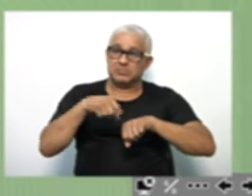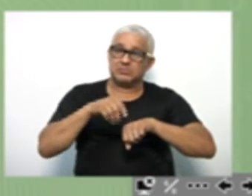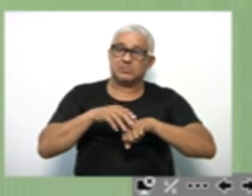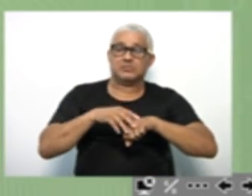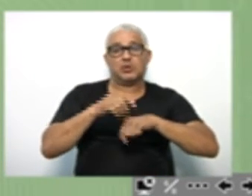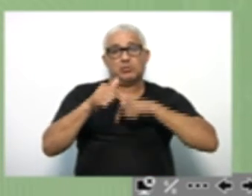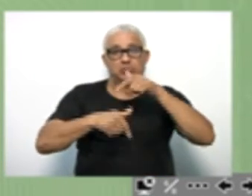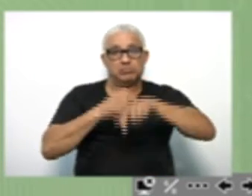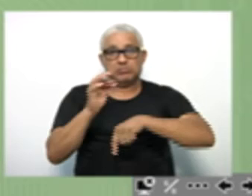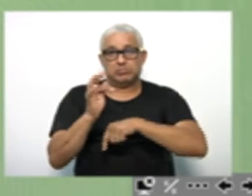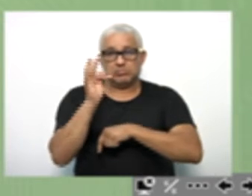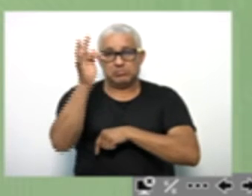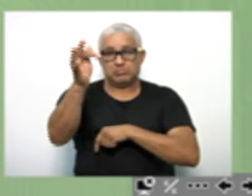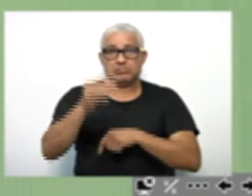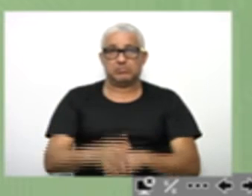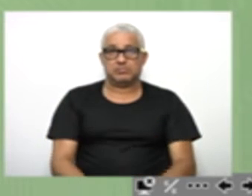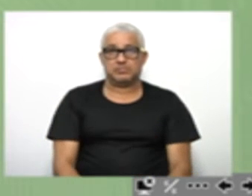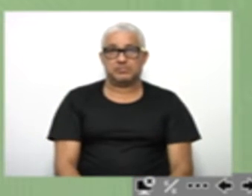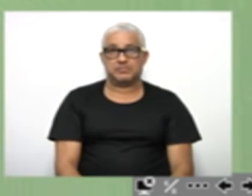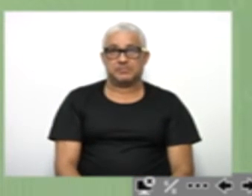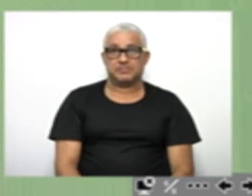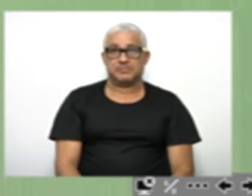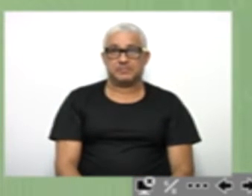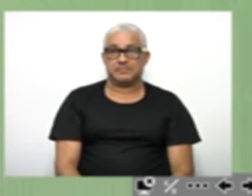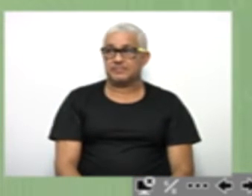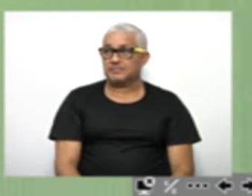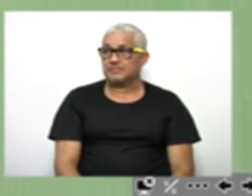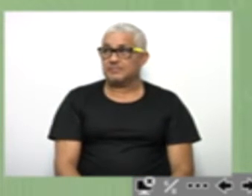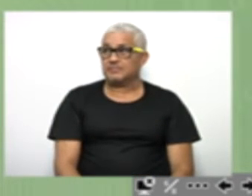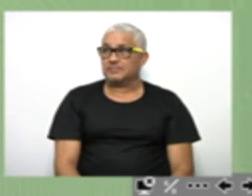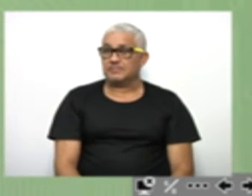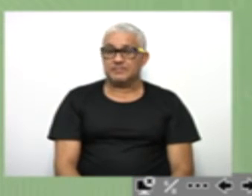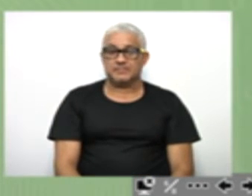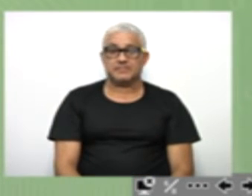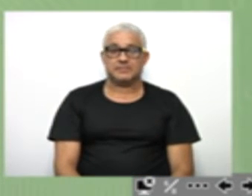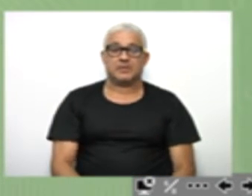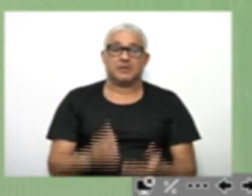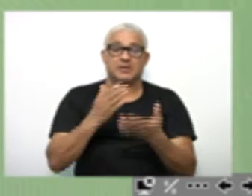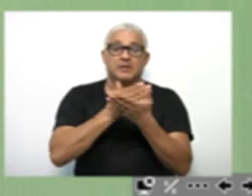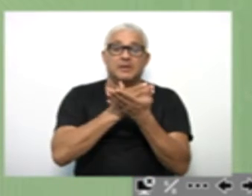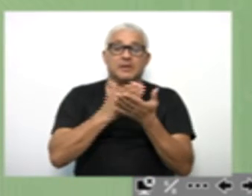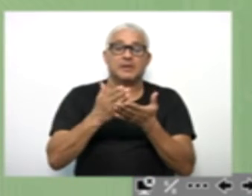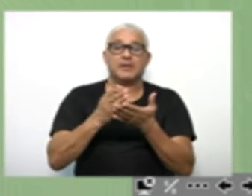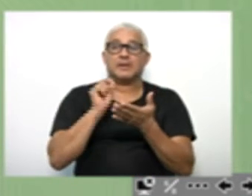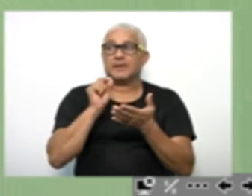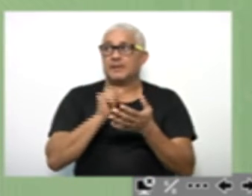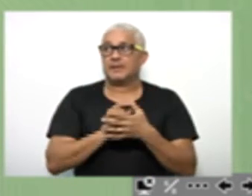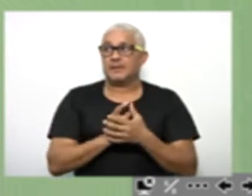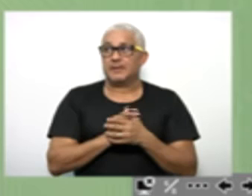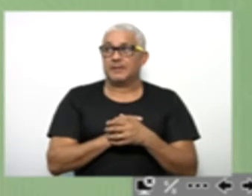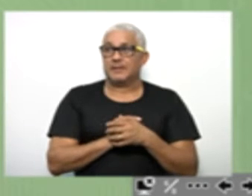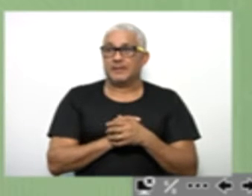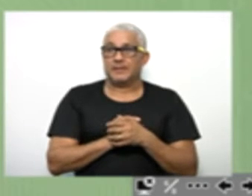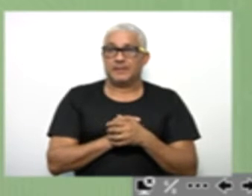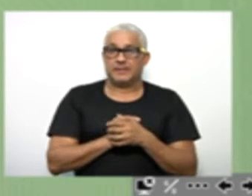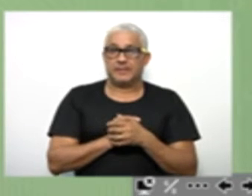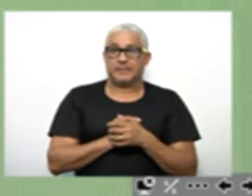prática no decorrer da carreira de vocês. Então, a gente vai começar aqui pelo mapa